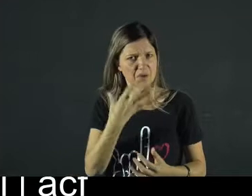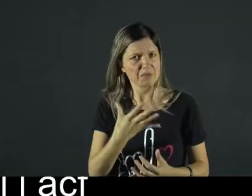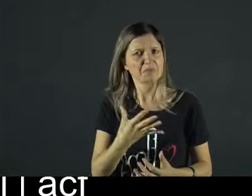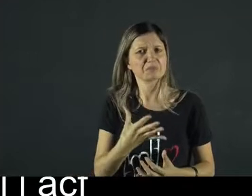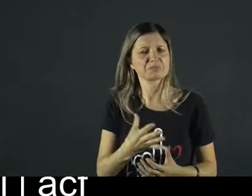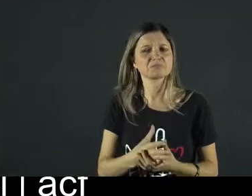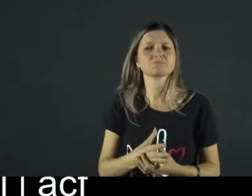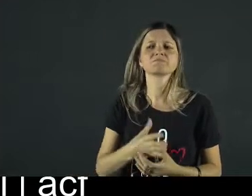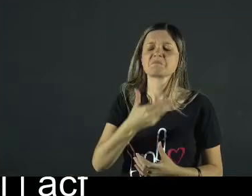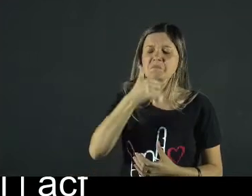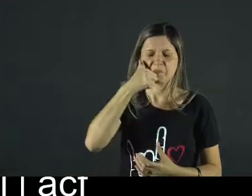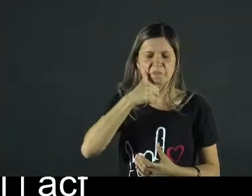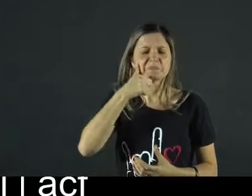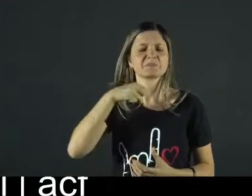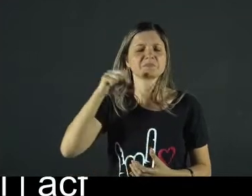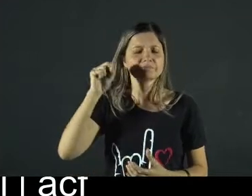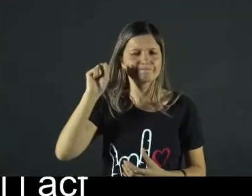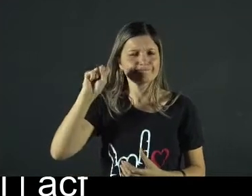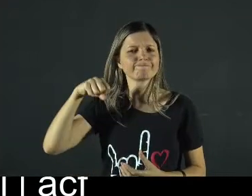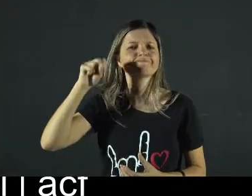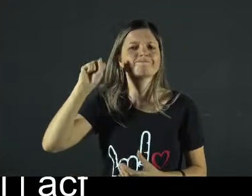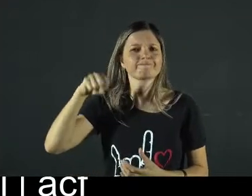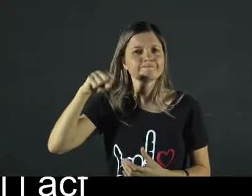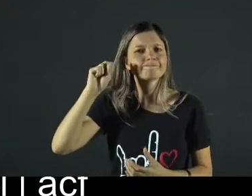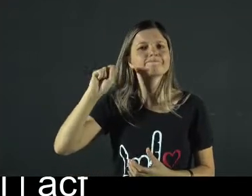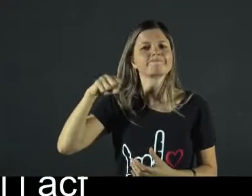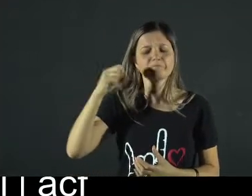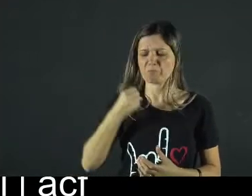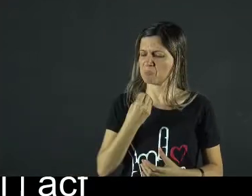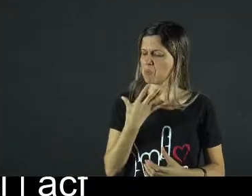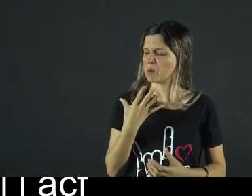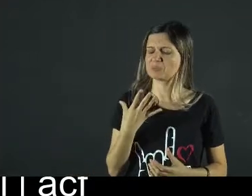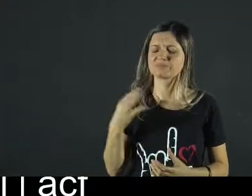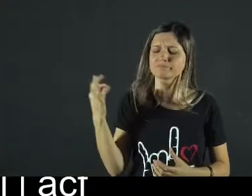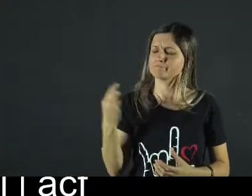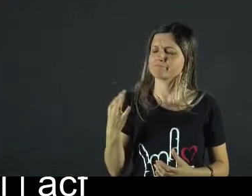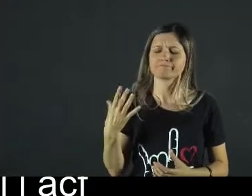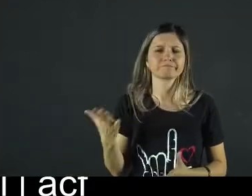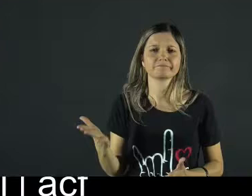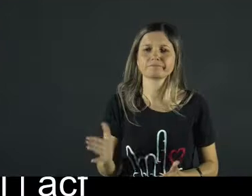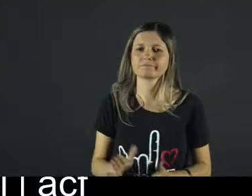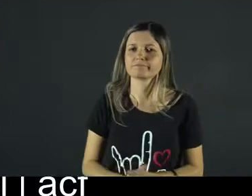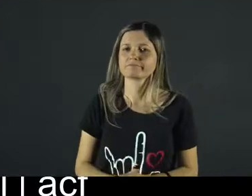E ela disse: vai bem. Glória a Deus.